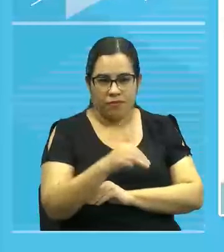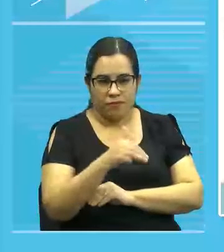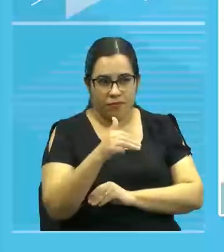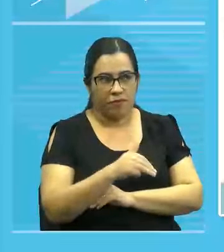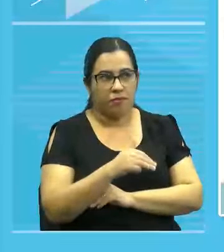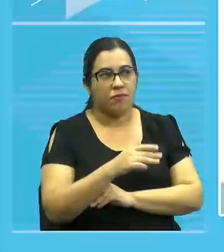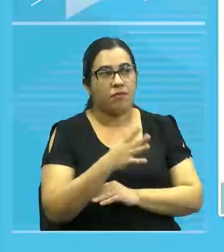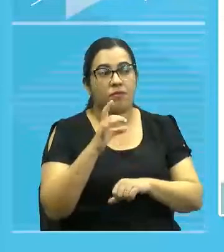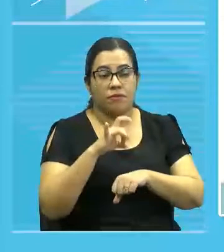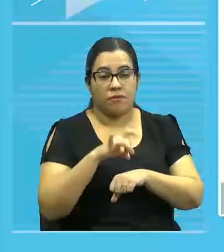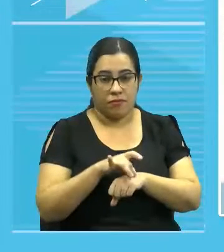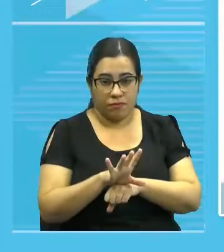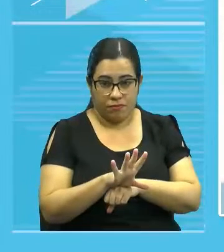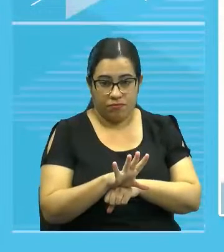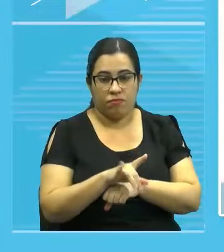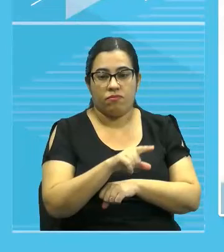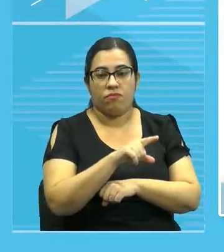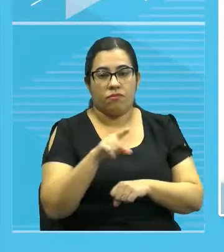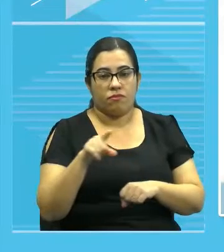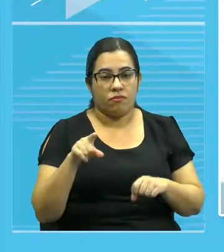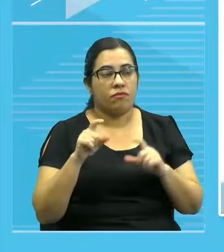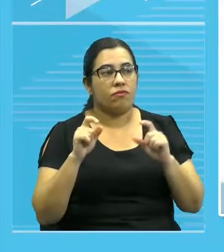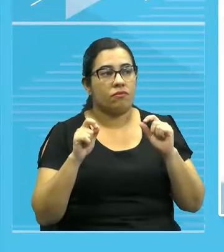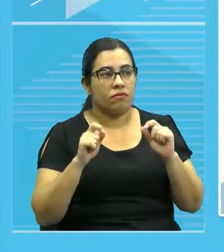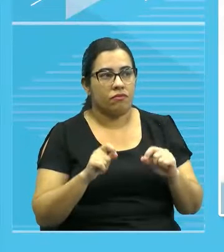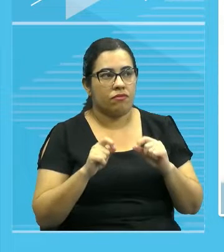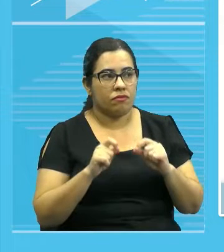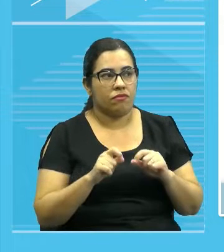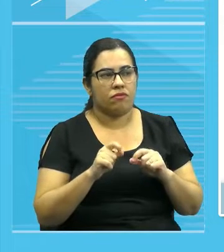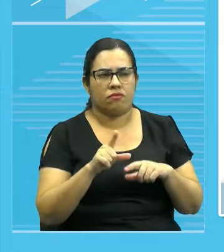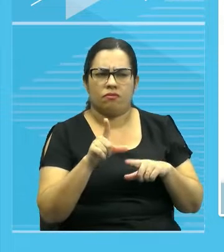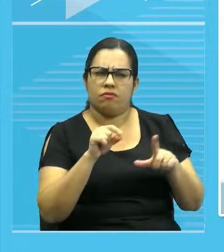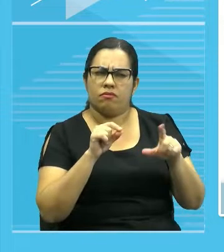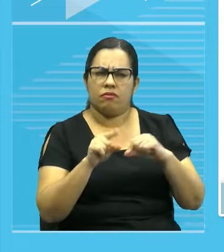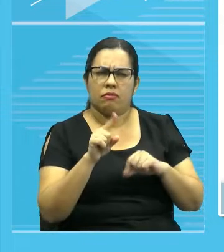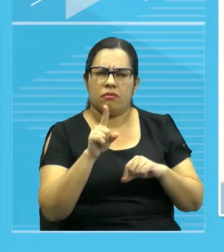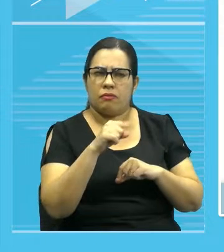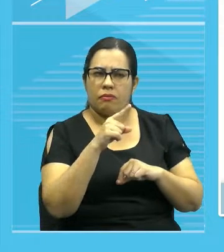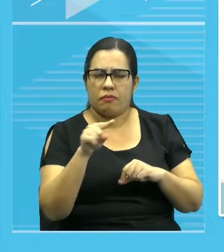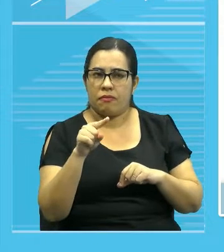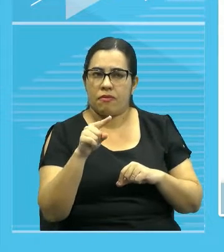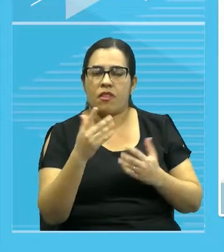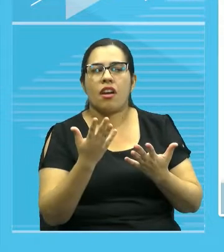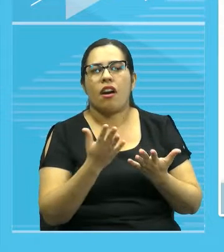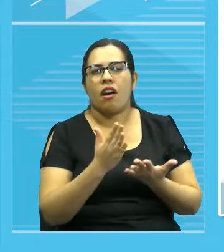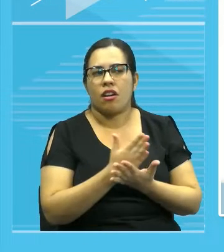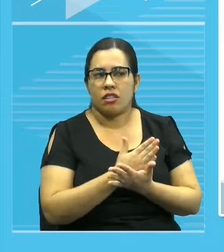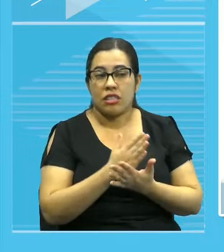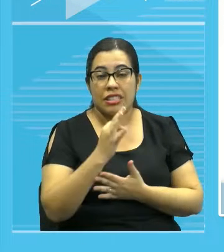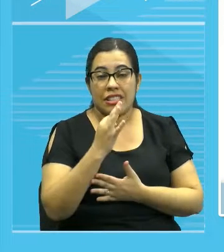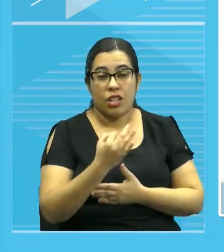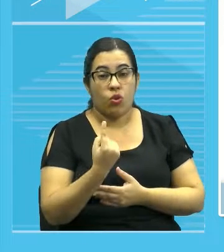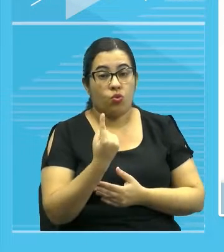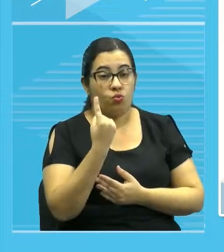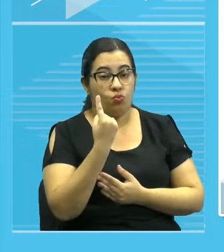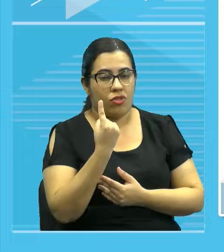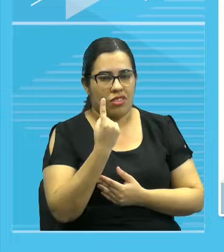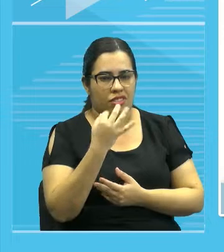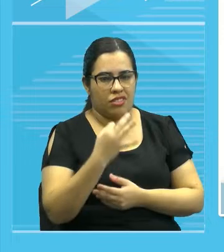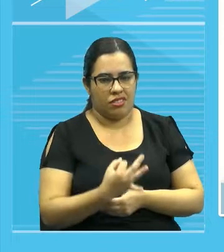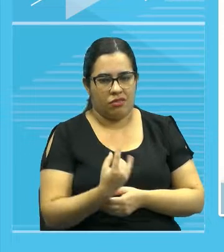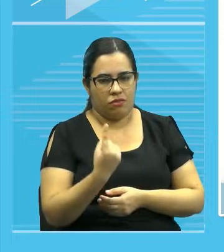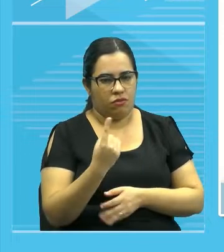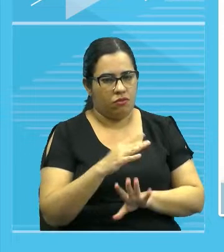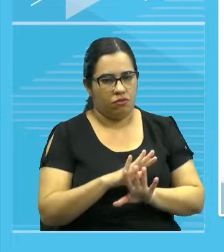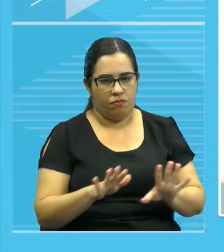dica faça por eliminação tá tem só uma resposta correta